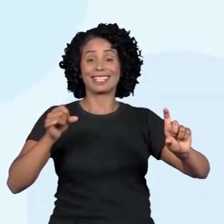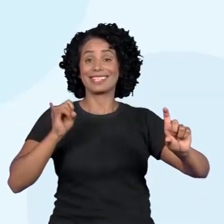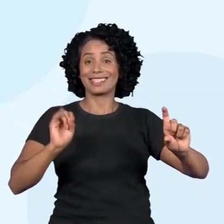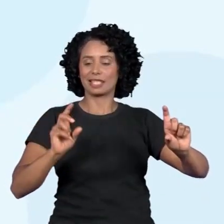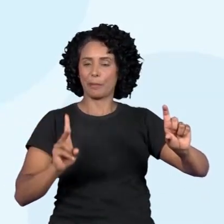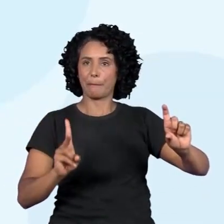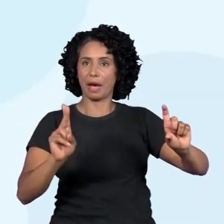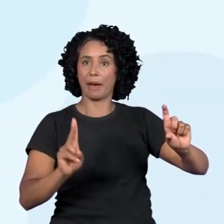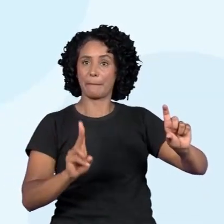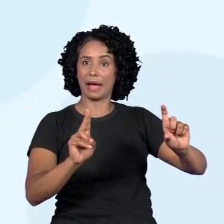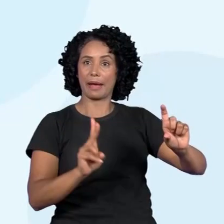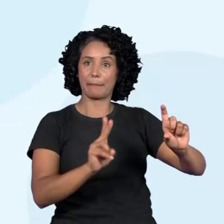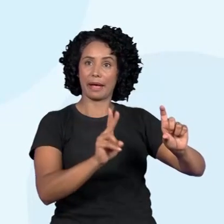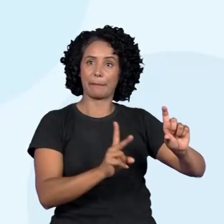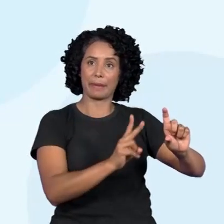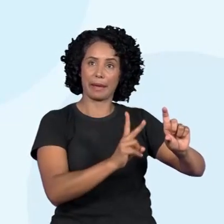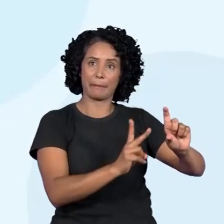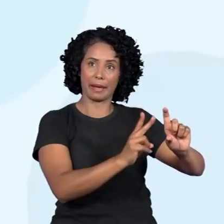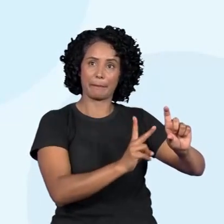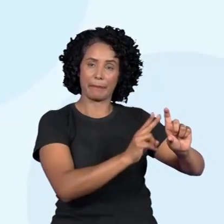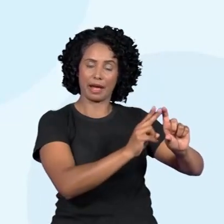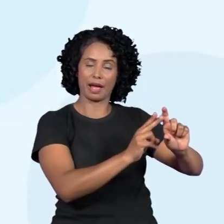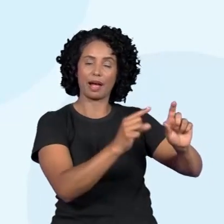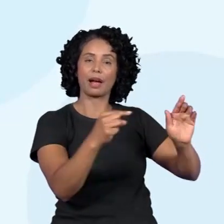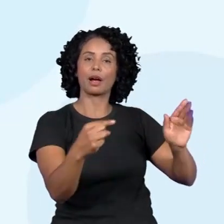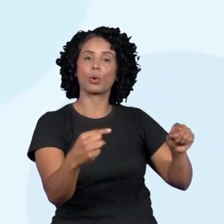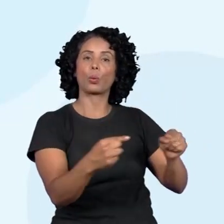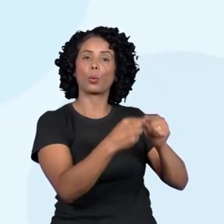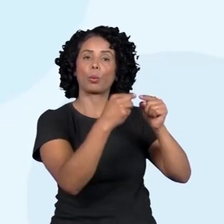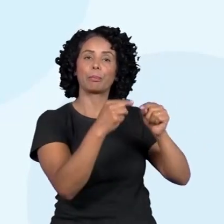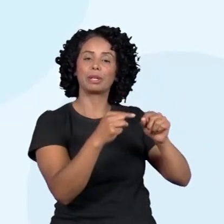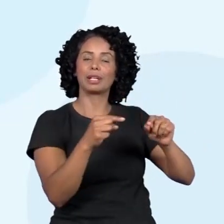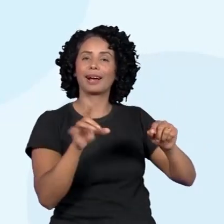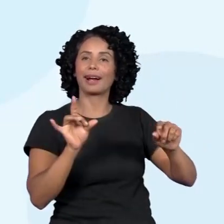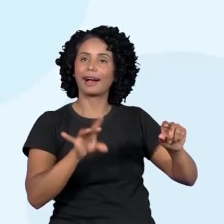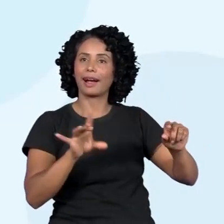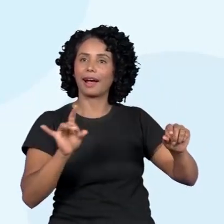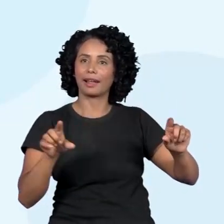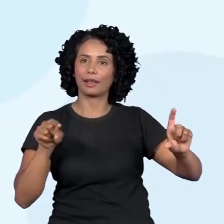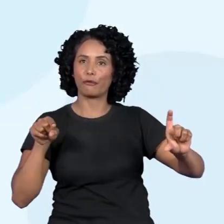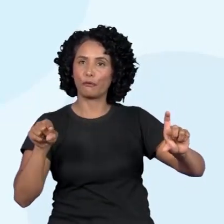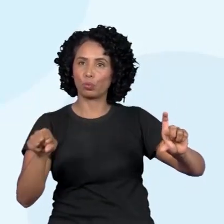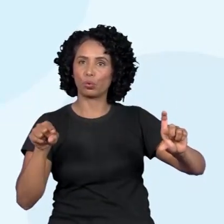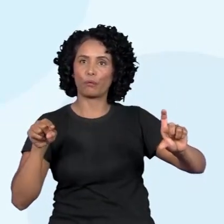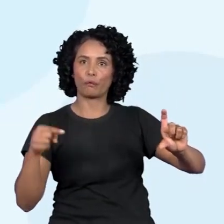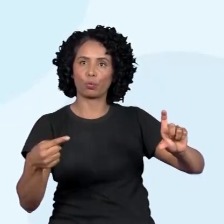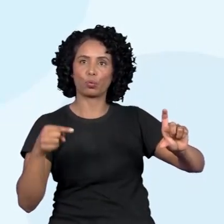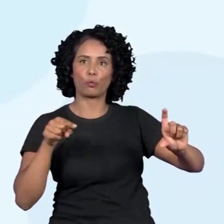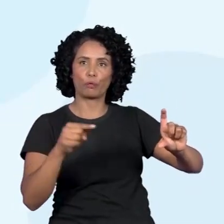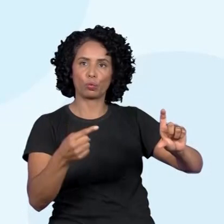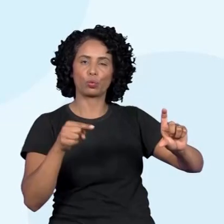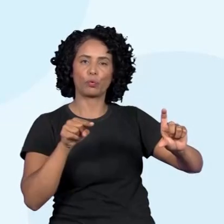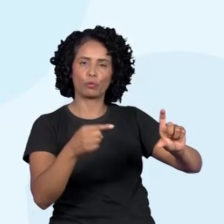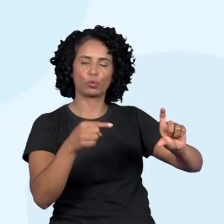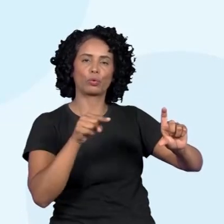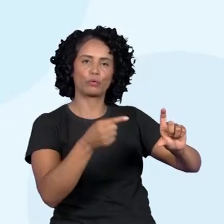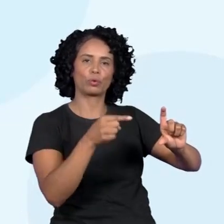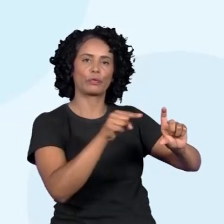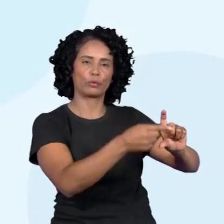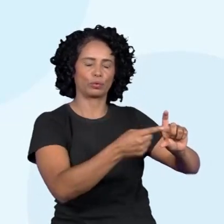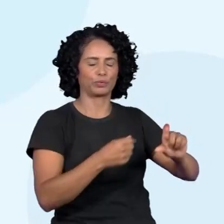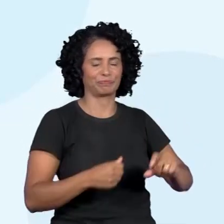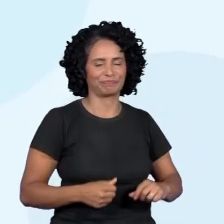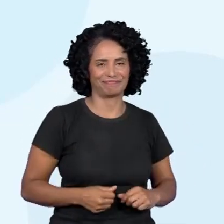Noel. E a gente vai conversar um pouquinho sobre essas representações lá no Flipchart também.